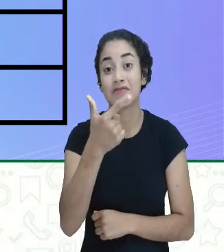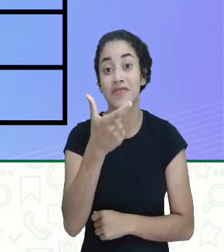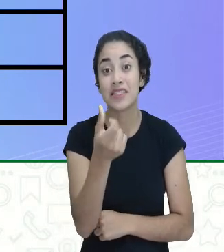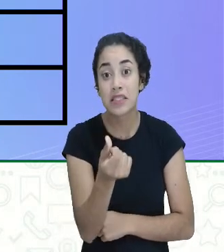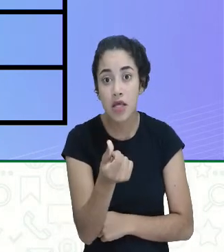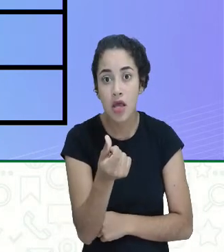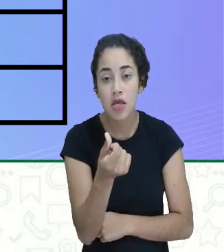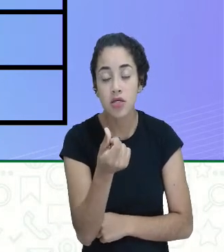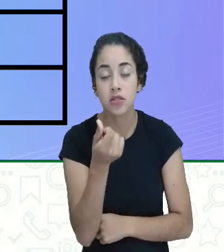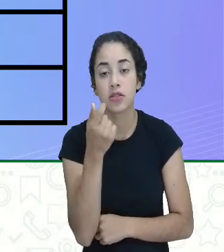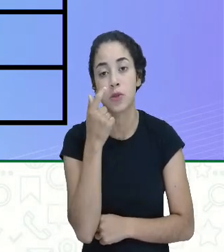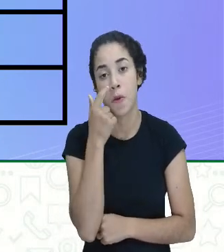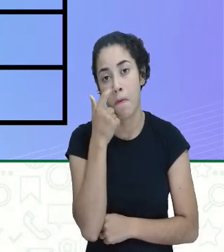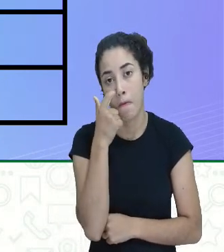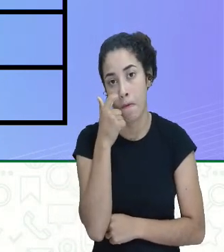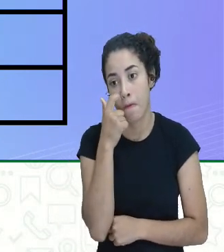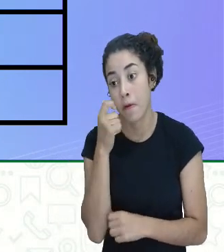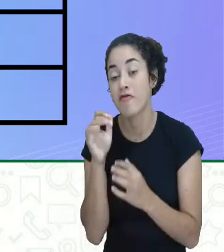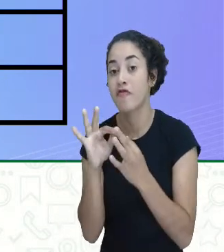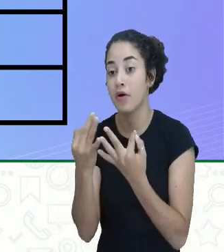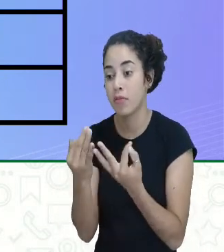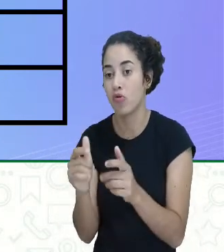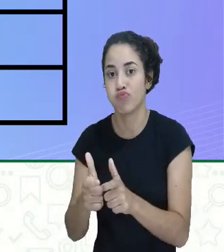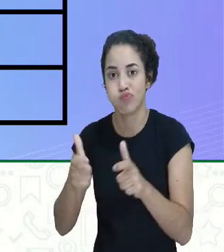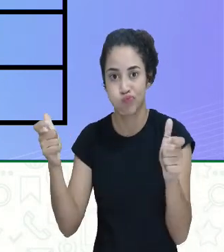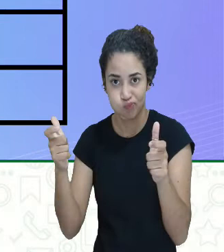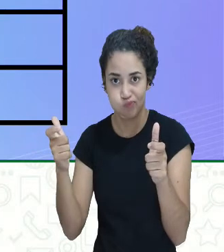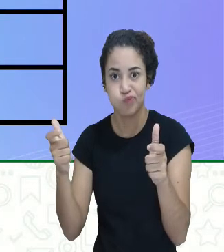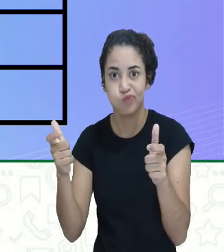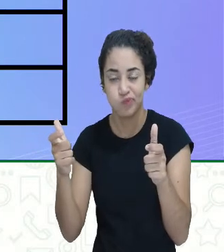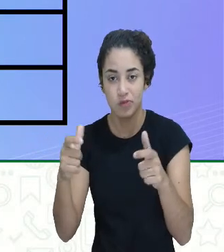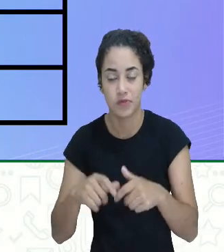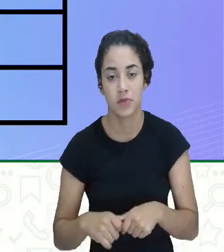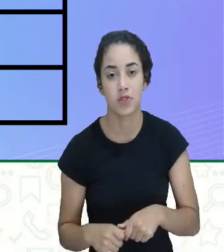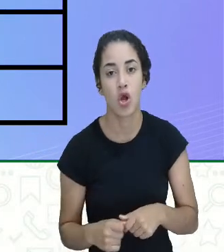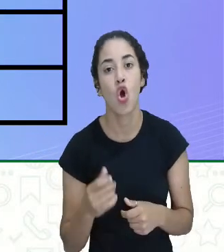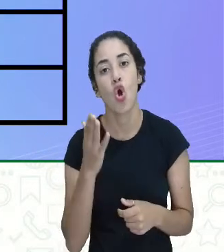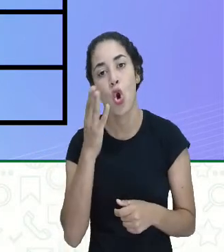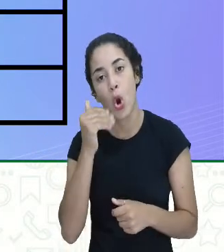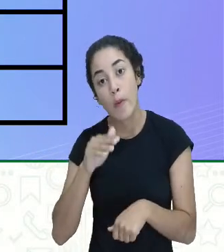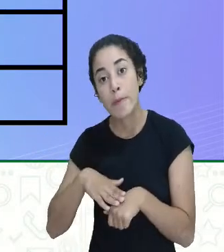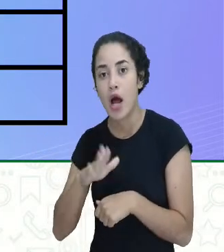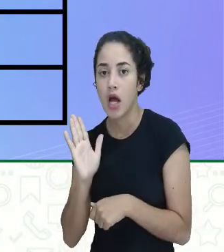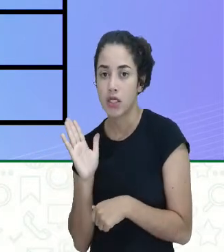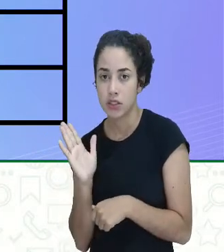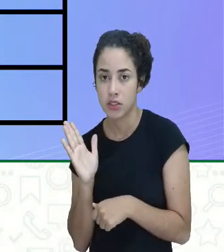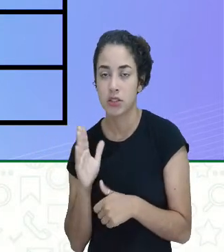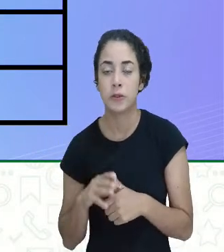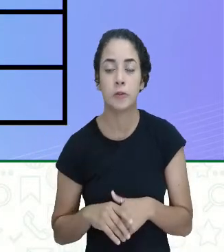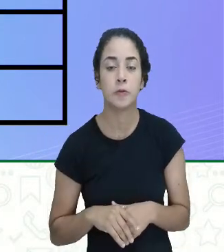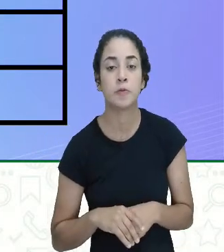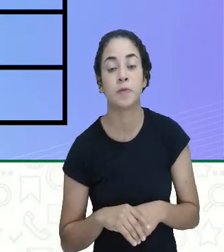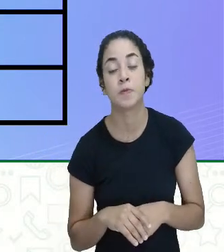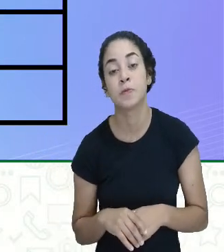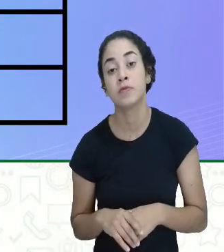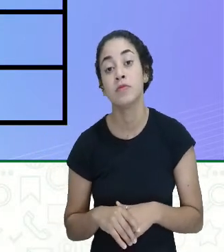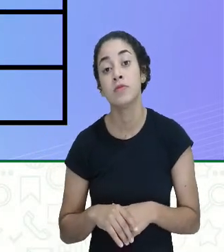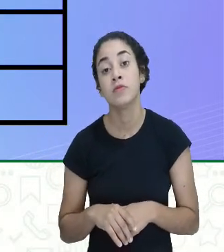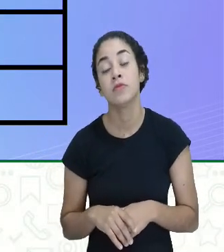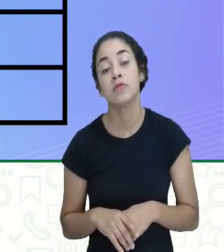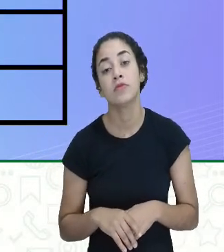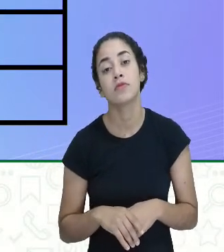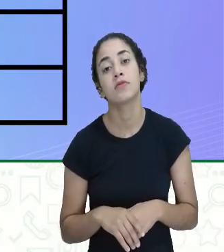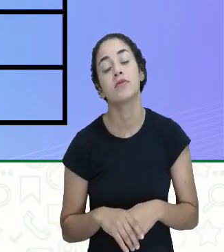R$ 826, né? Então, essa família é maior, consome mais alimento, né? E